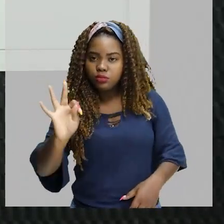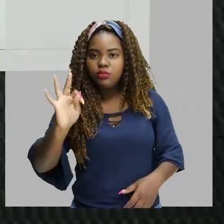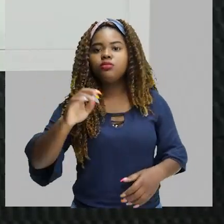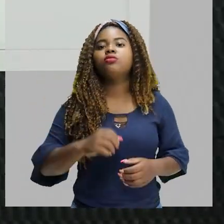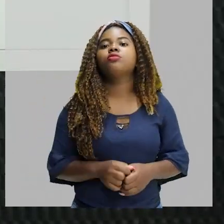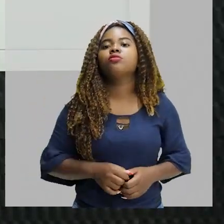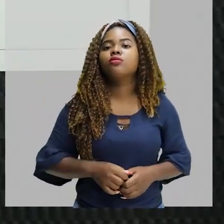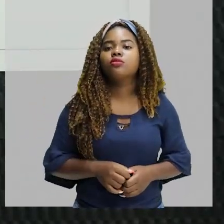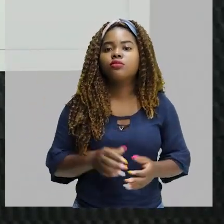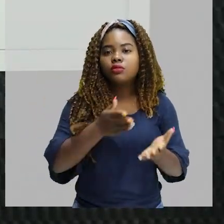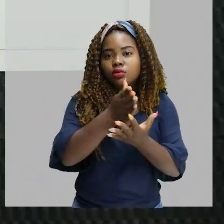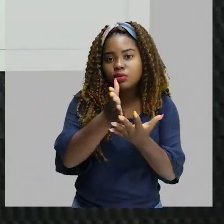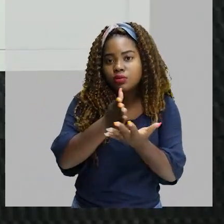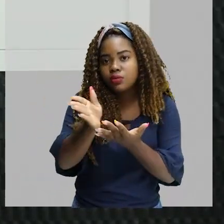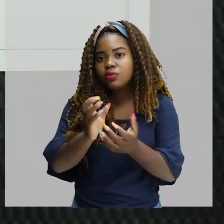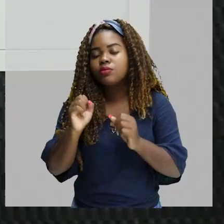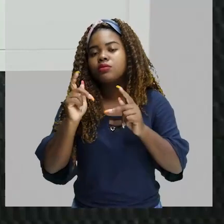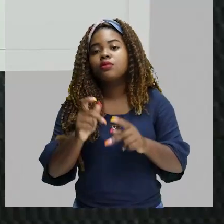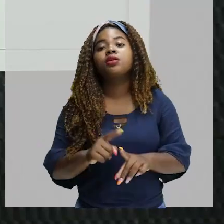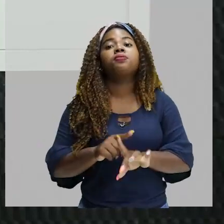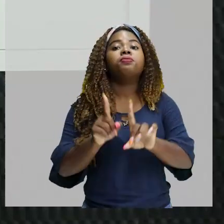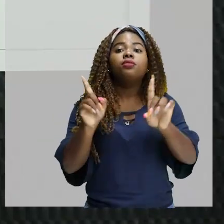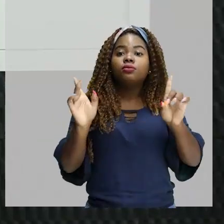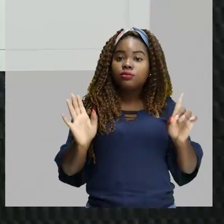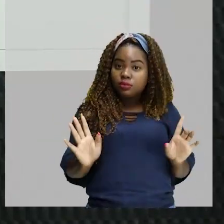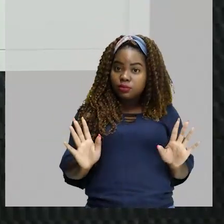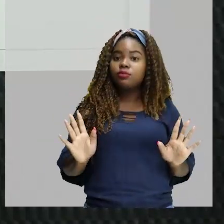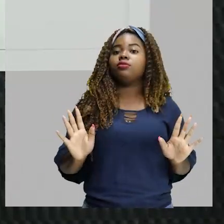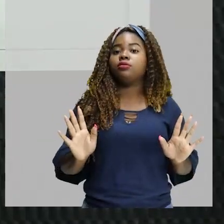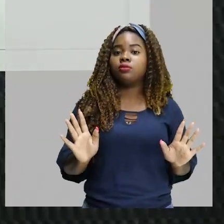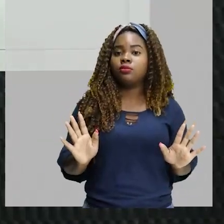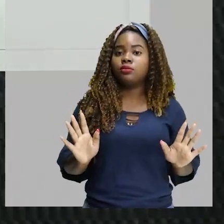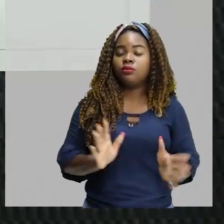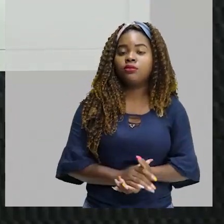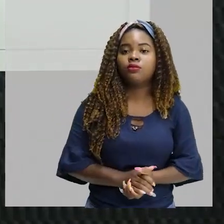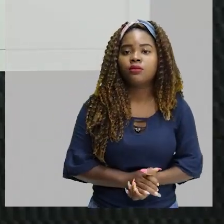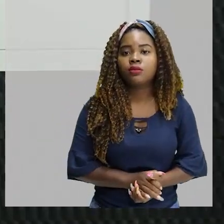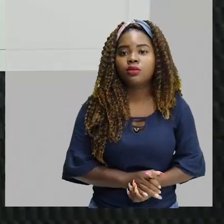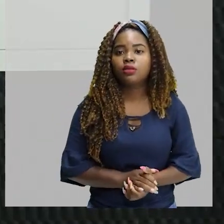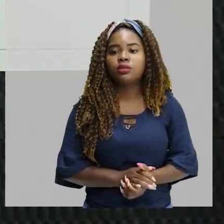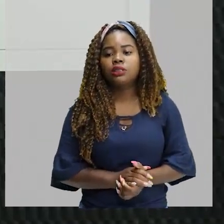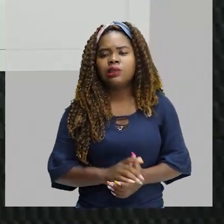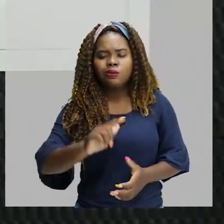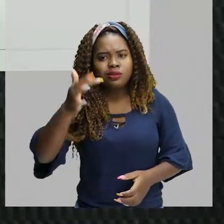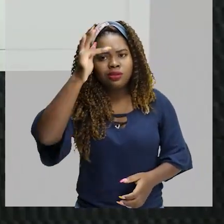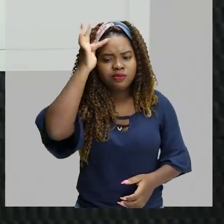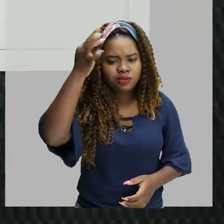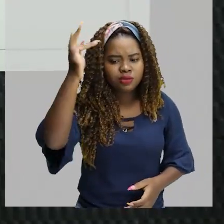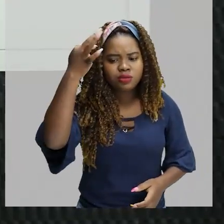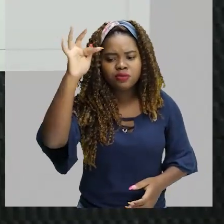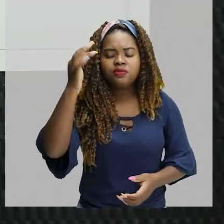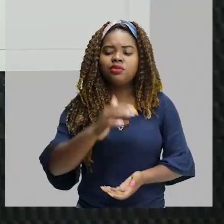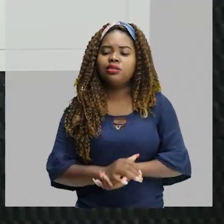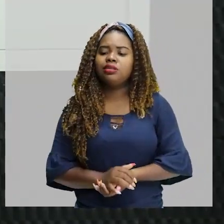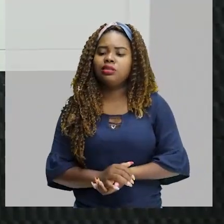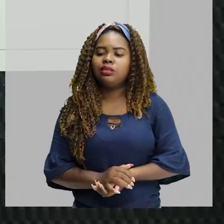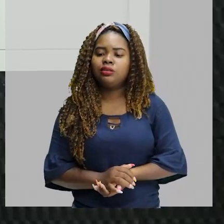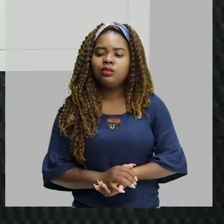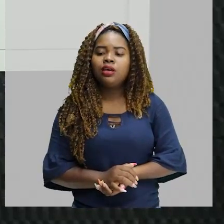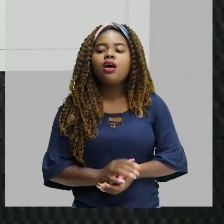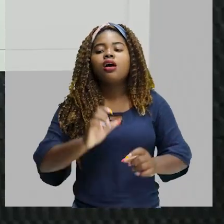nossos procedimentos, ok? Mas nenhuma filosofia foi tão preocupada com a morte